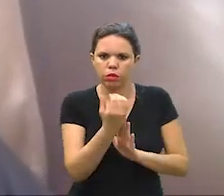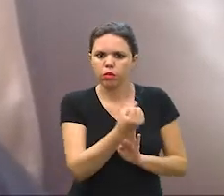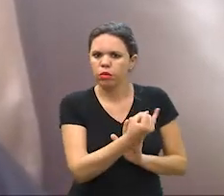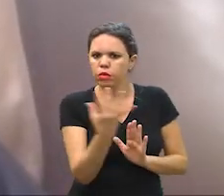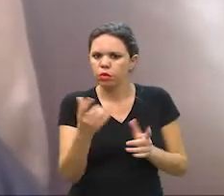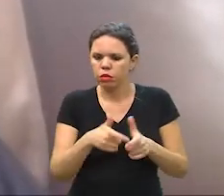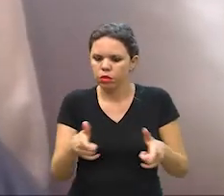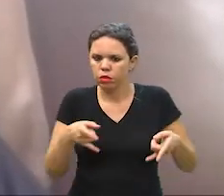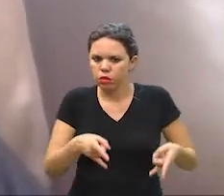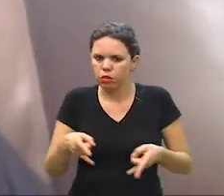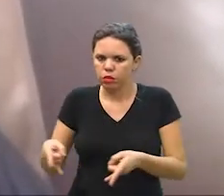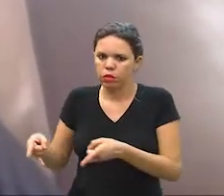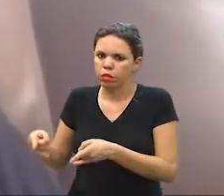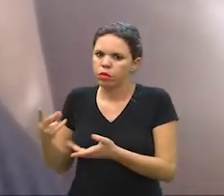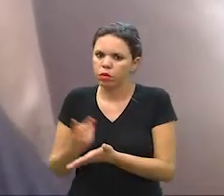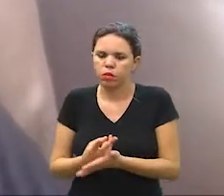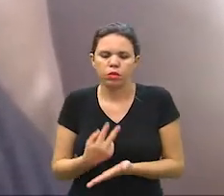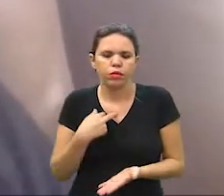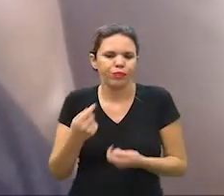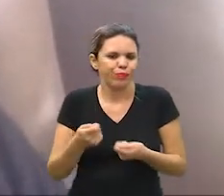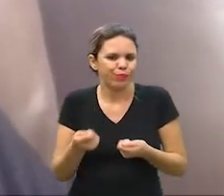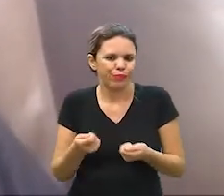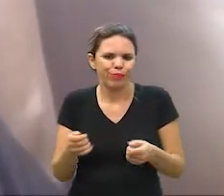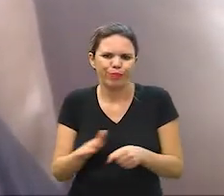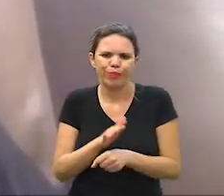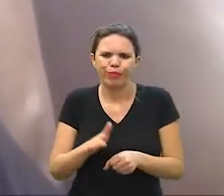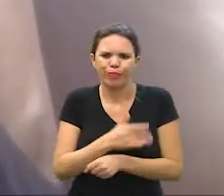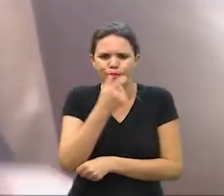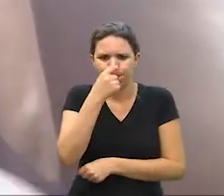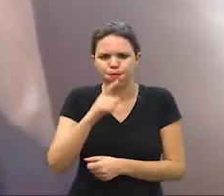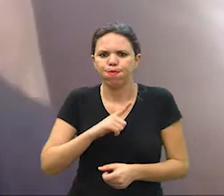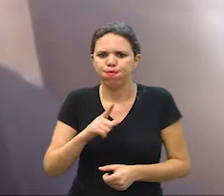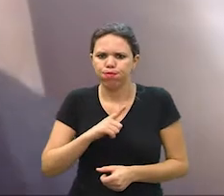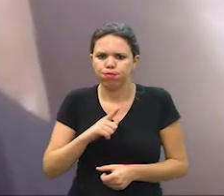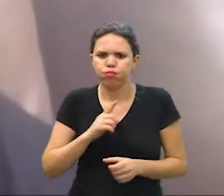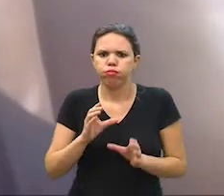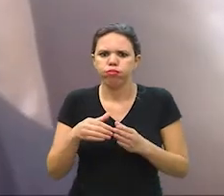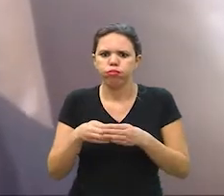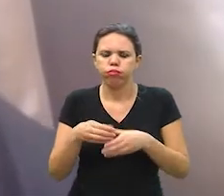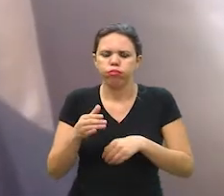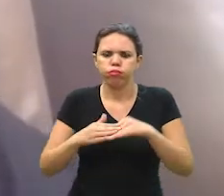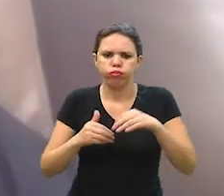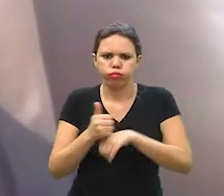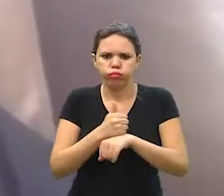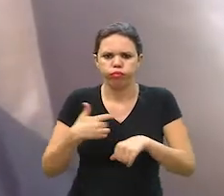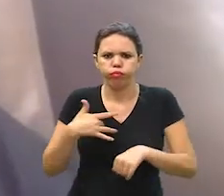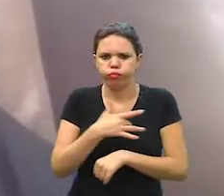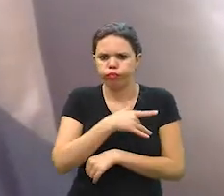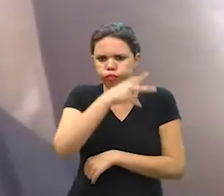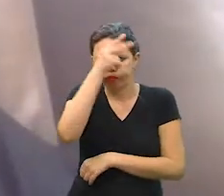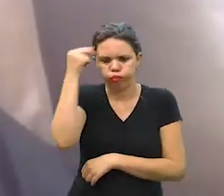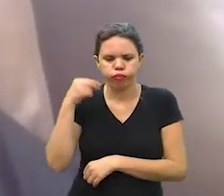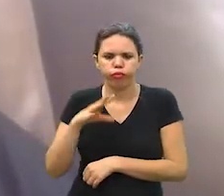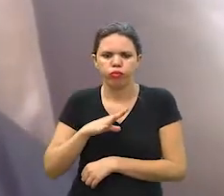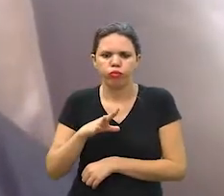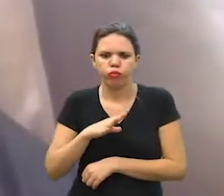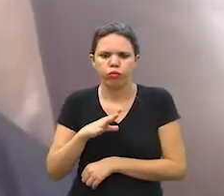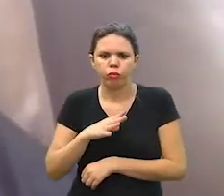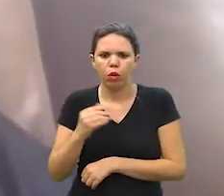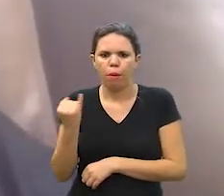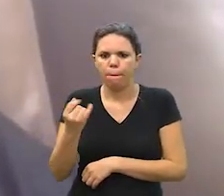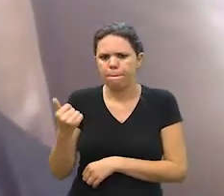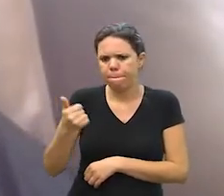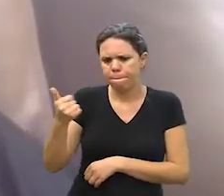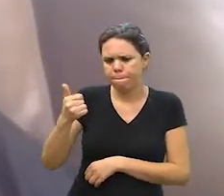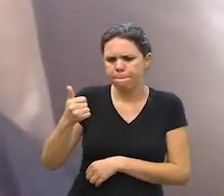gente sabe que mesmo ampliando não está dando conta, mas nós temos uma equipe de saúde pública nessa cidade de